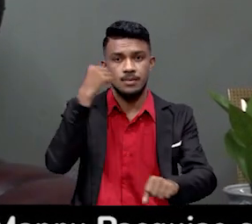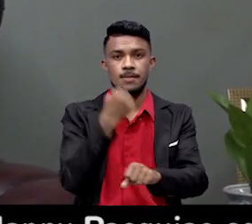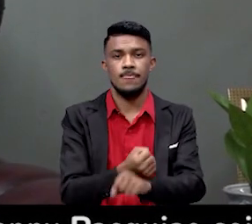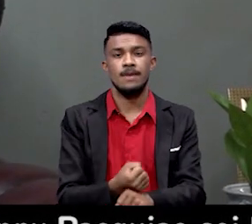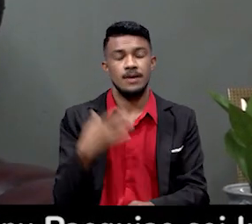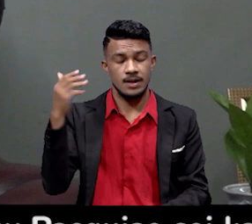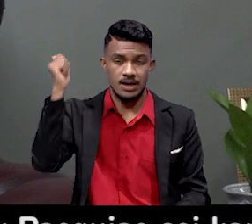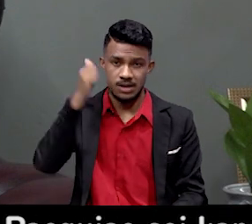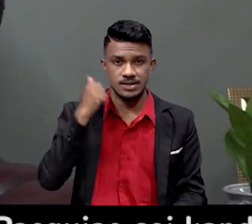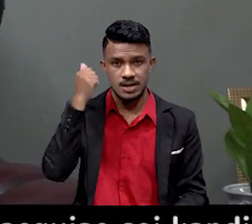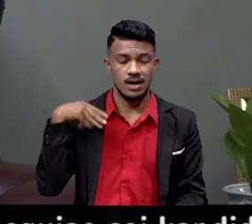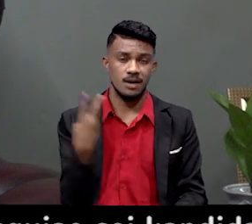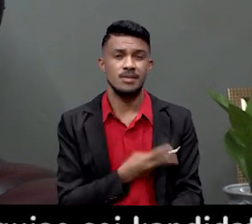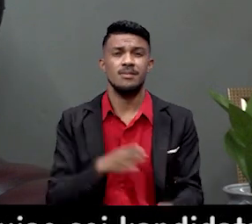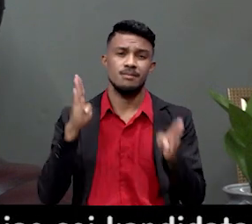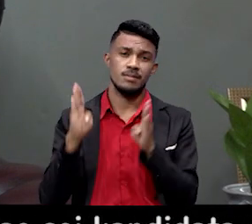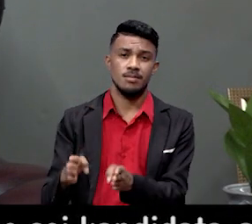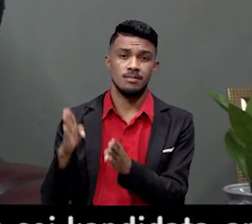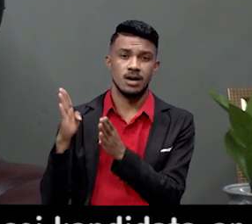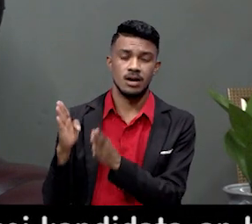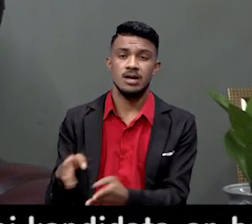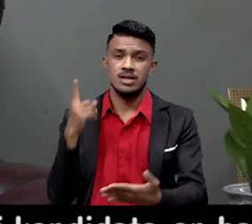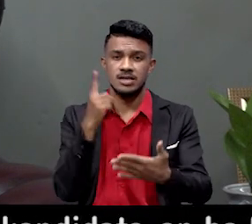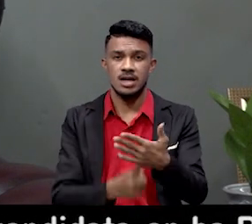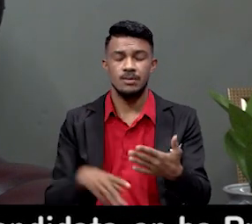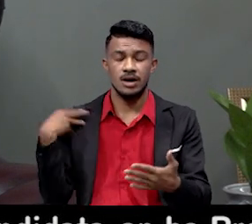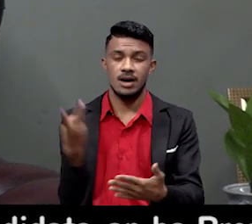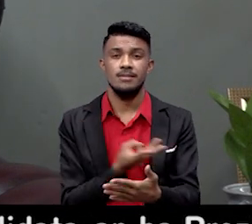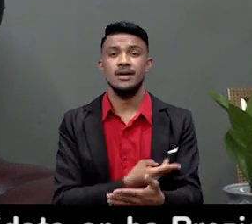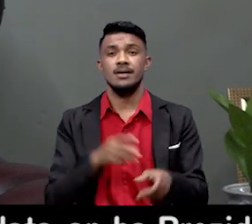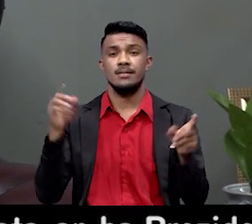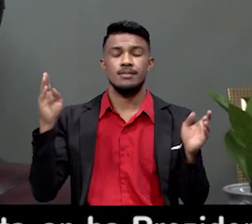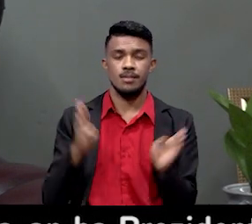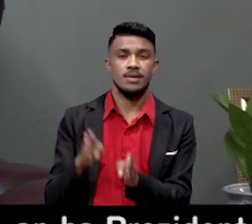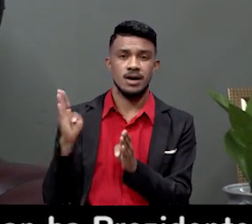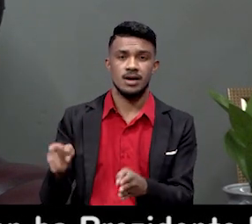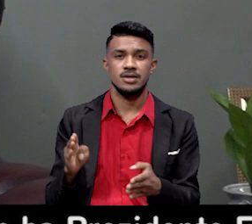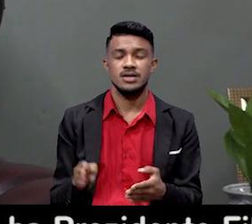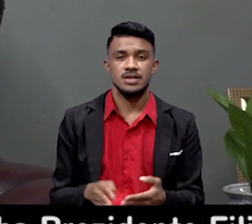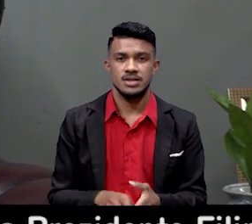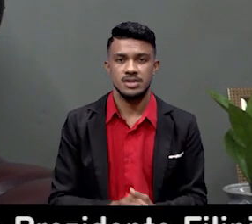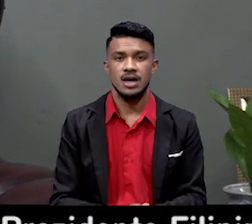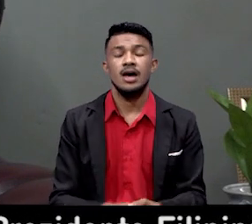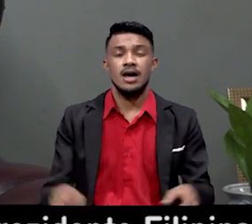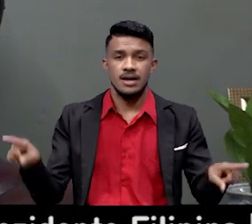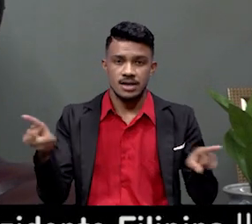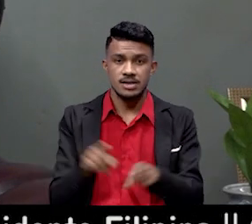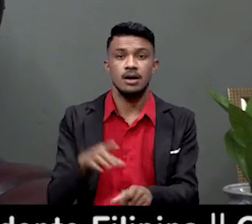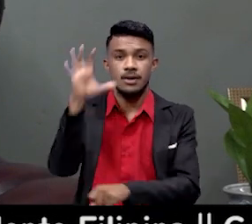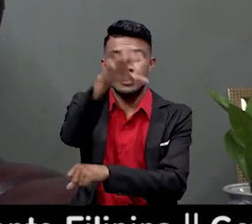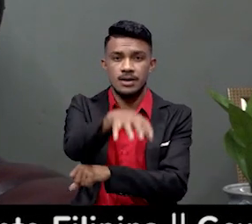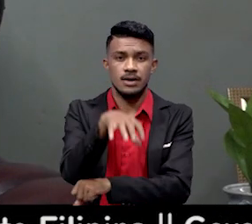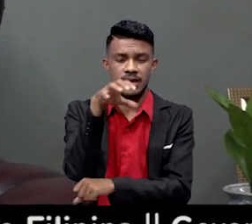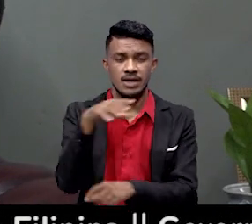nian, ami preparado, saida maka ami prepara. Em termos de máquina pesados, destaca e dele